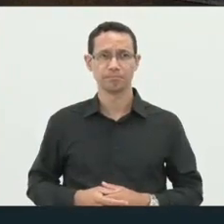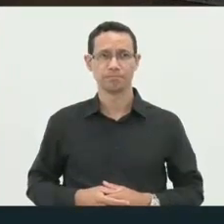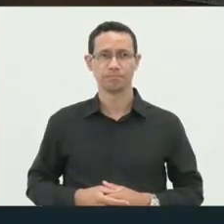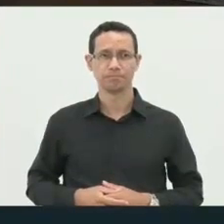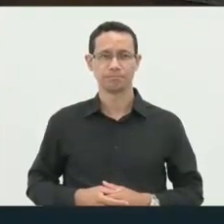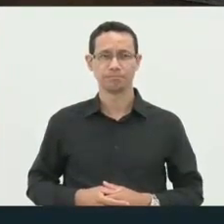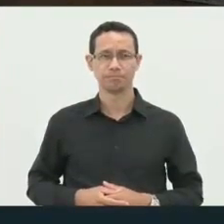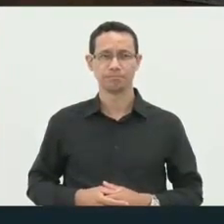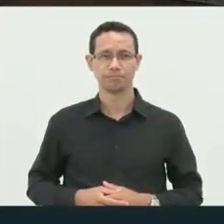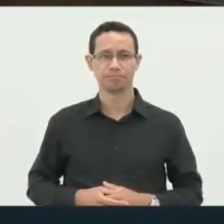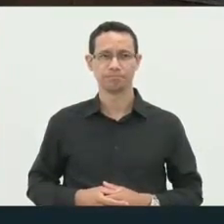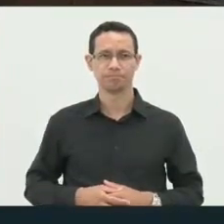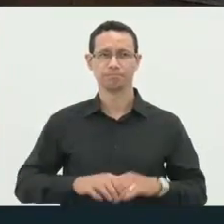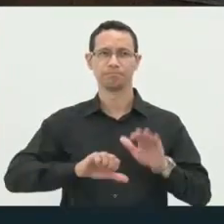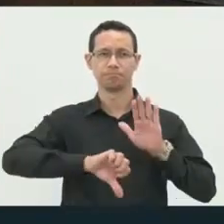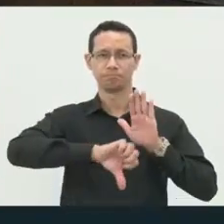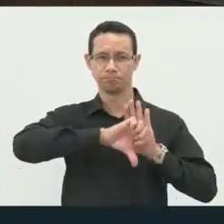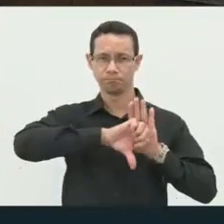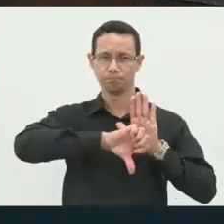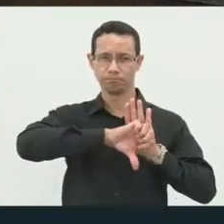É no mínimo criminoso